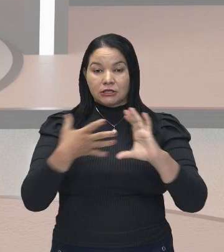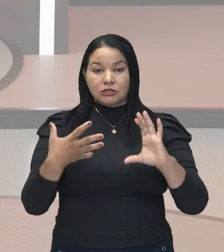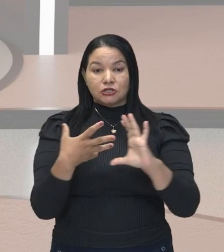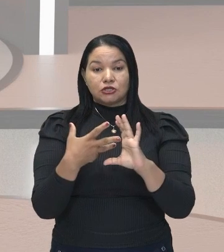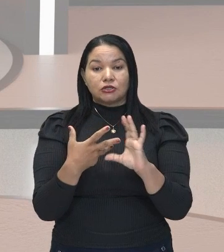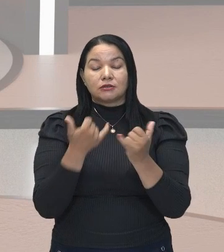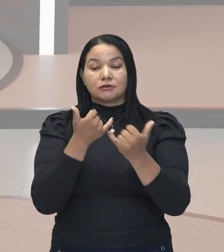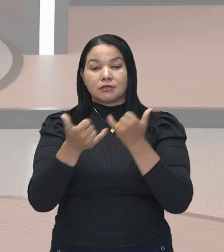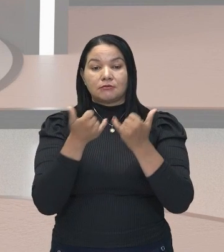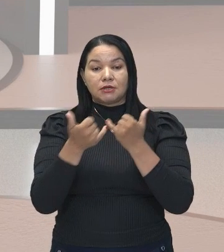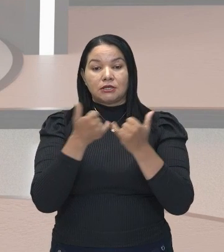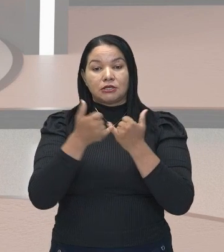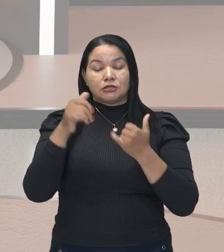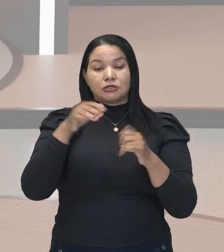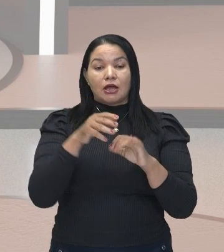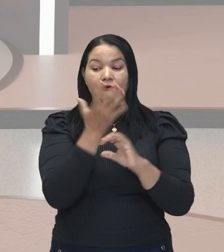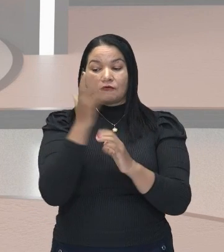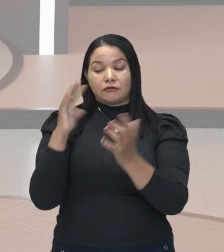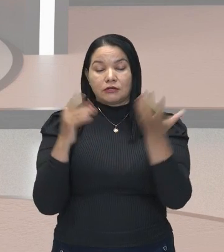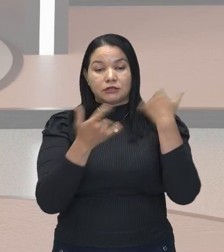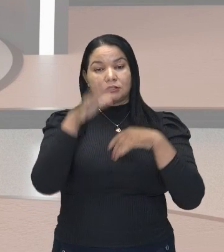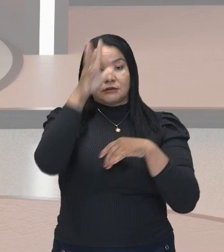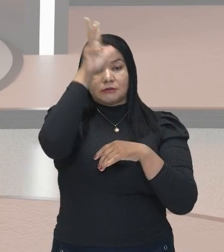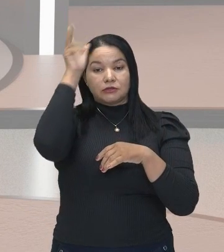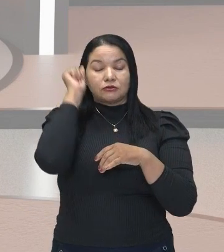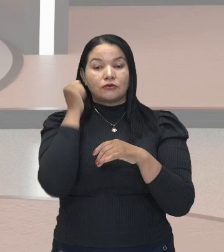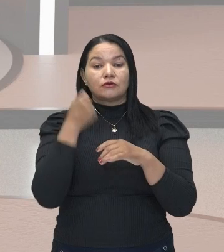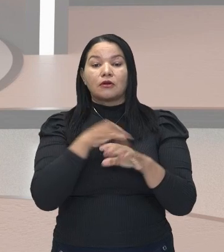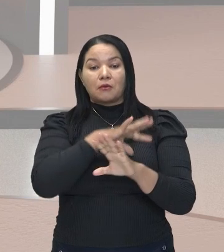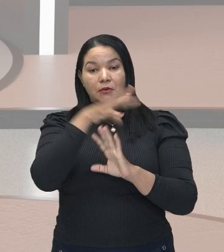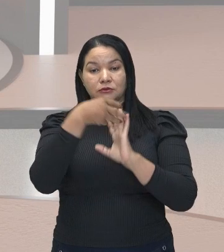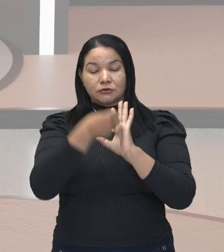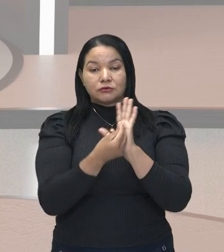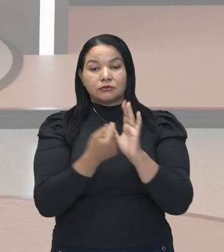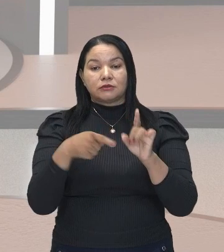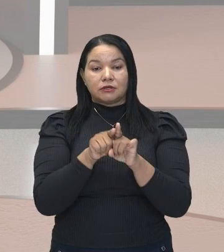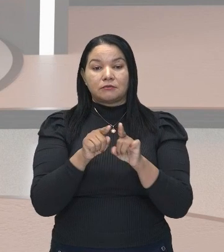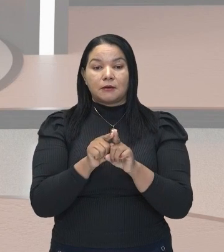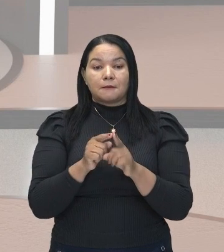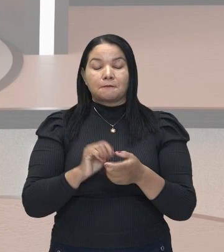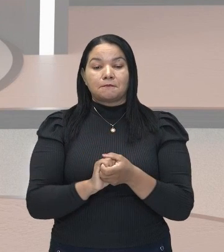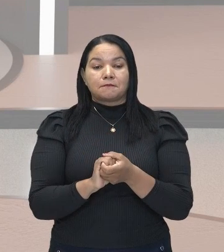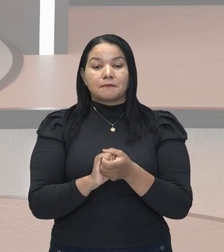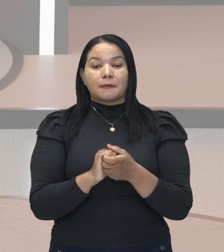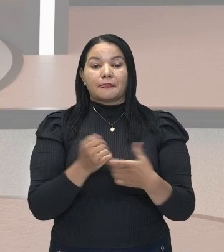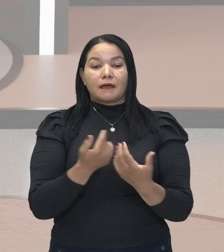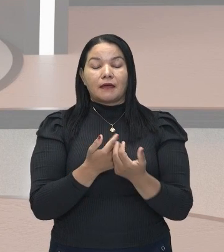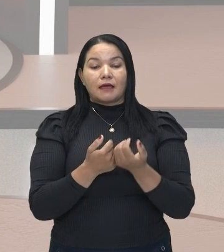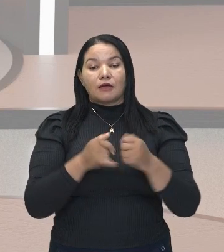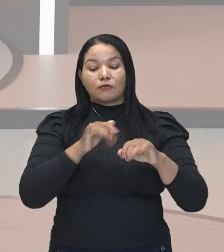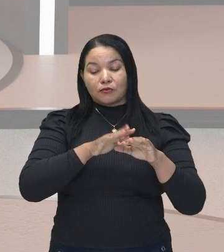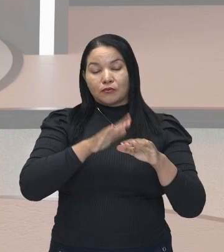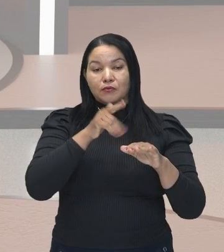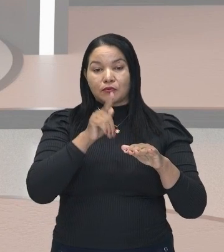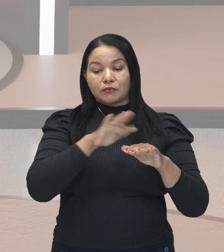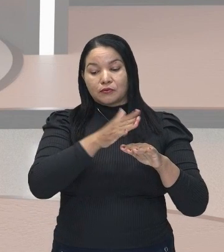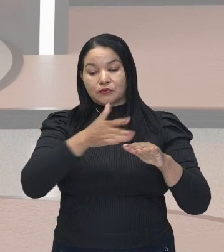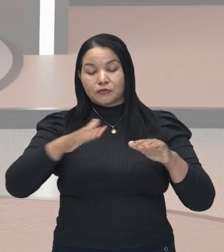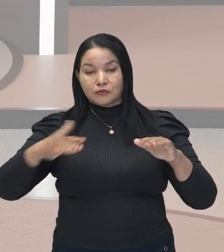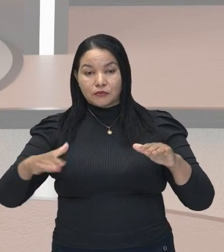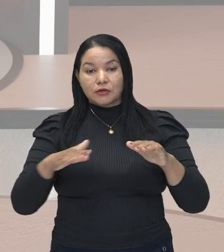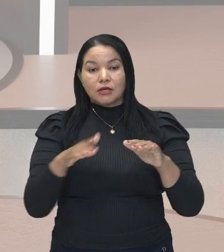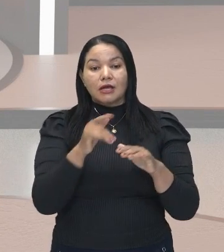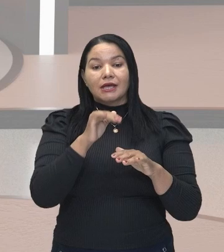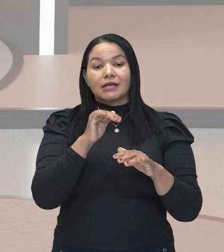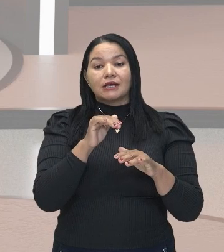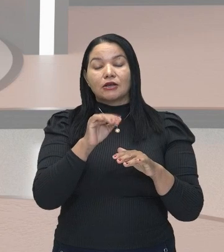floresta amazônica, é uma floresta equatorial e vai ser ali drenada, né, pela bacia do rio Congo,